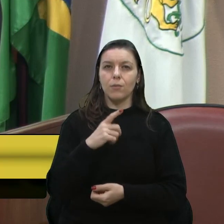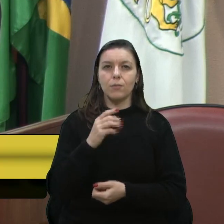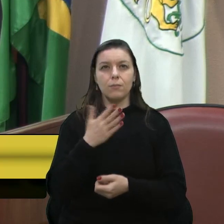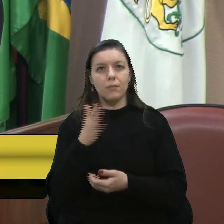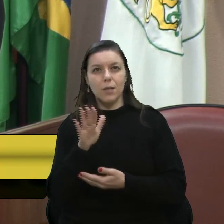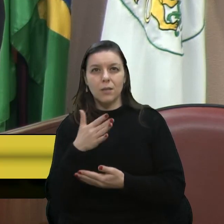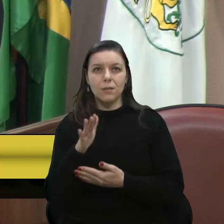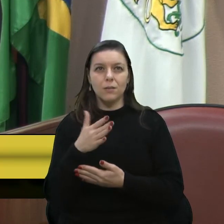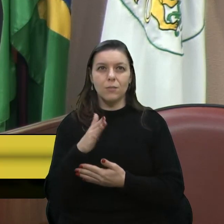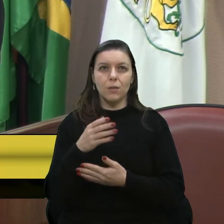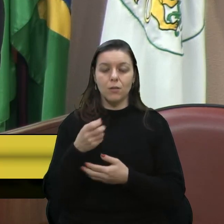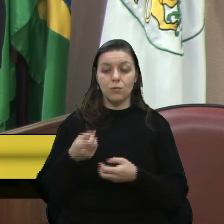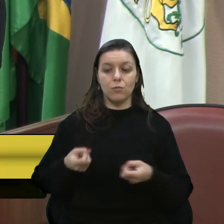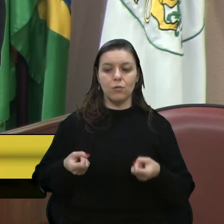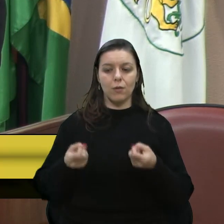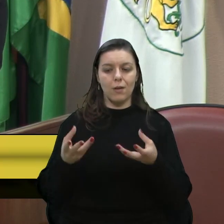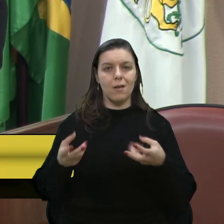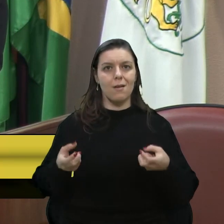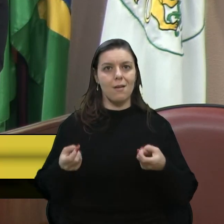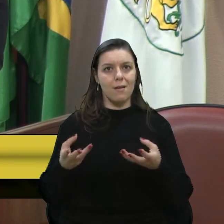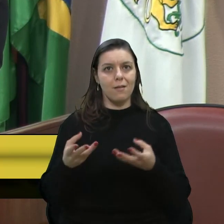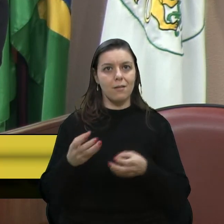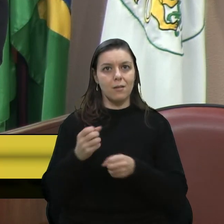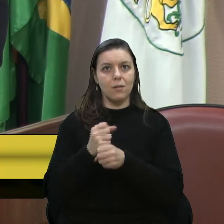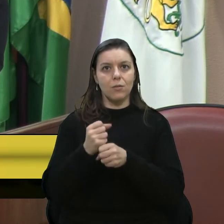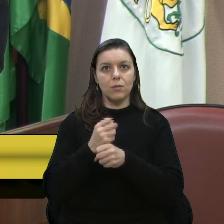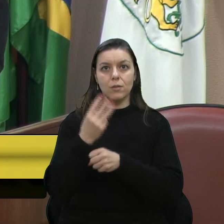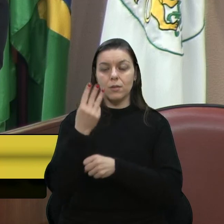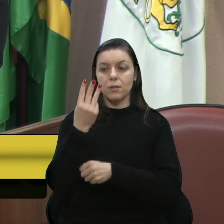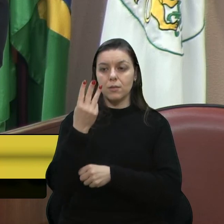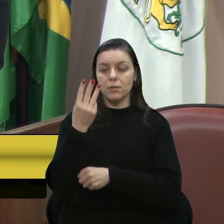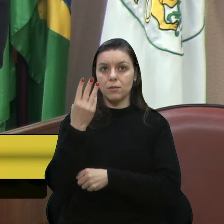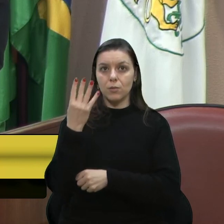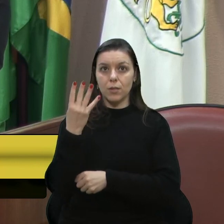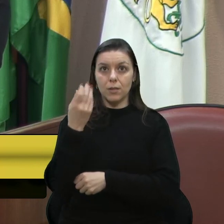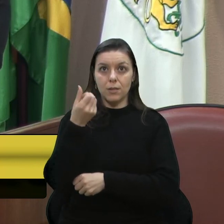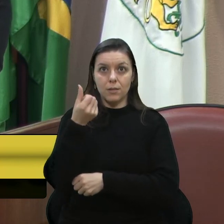do gasto ao ano de R$